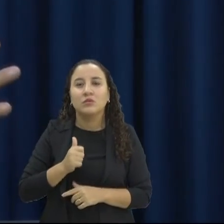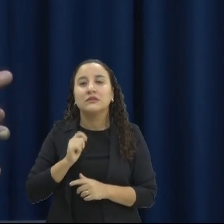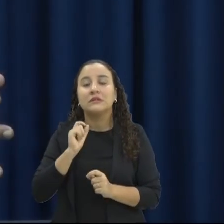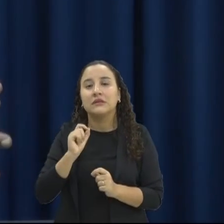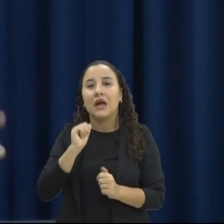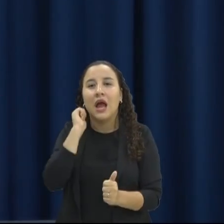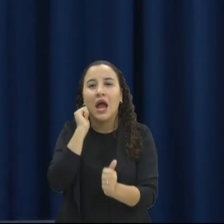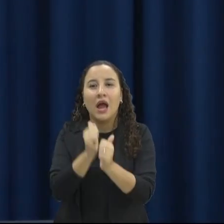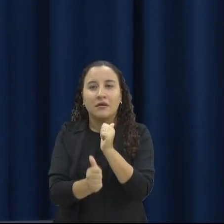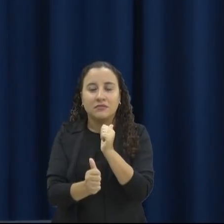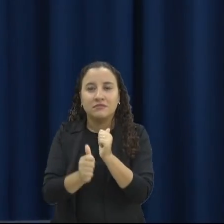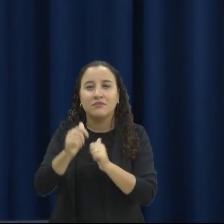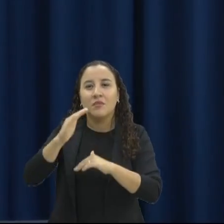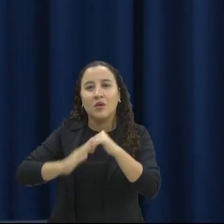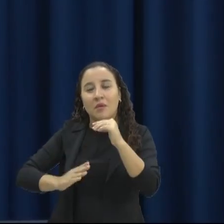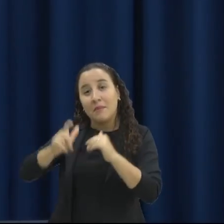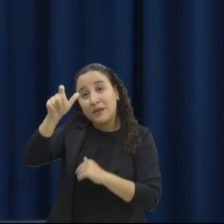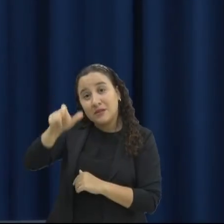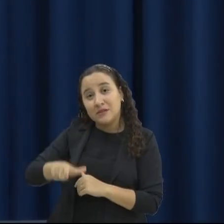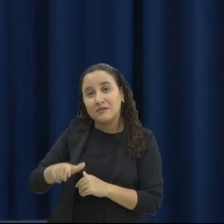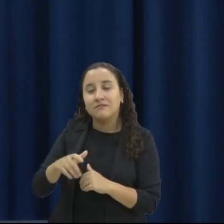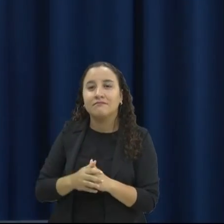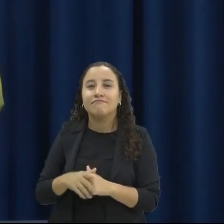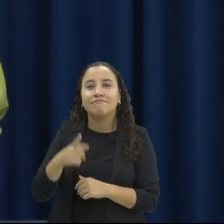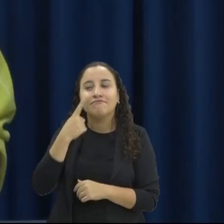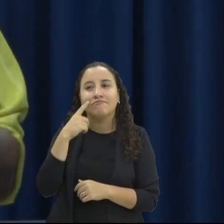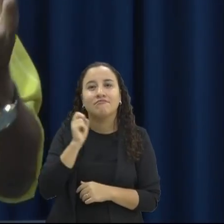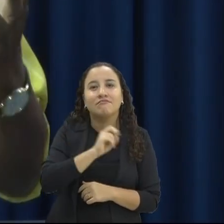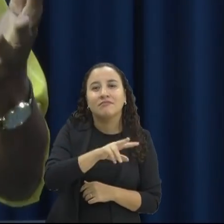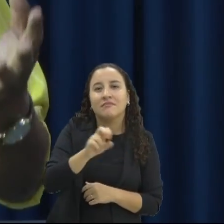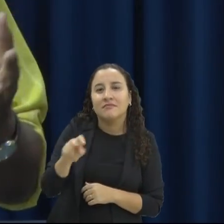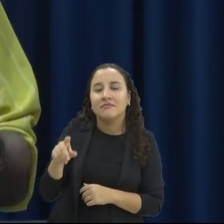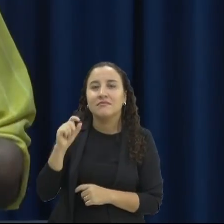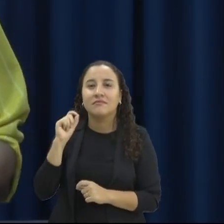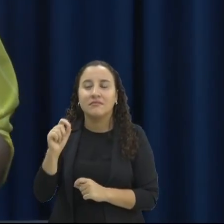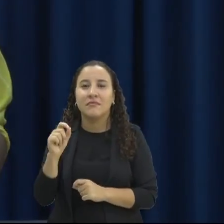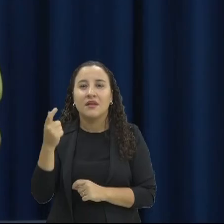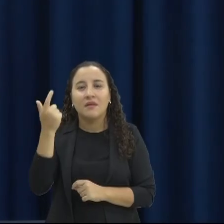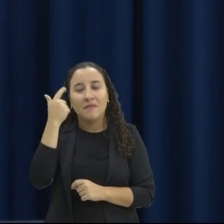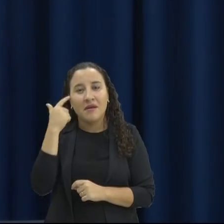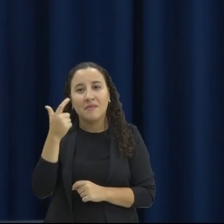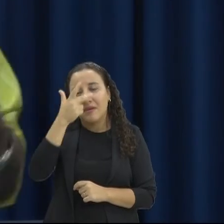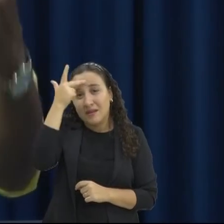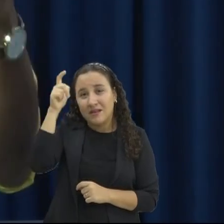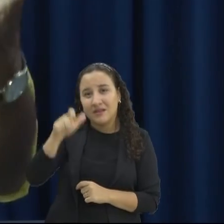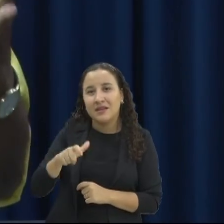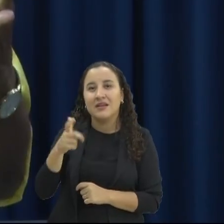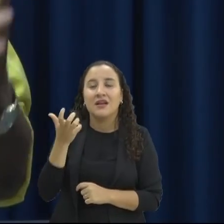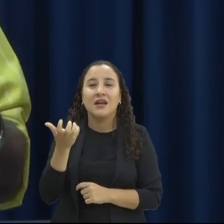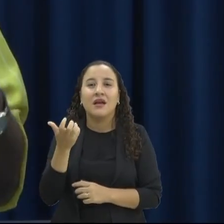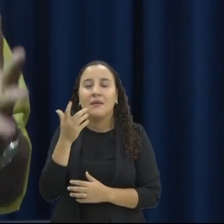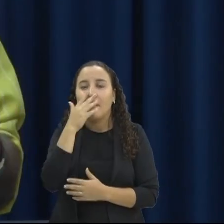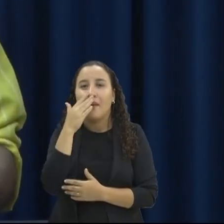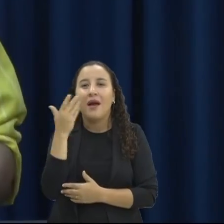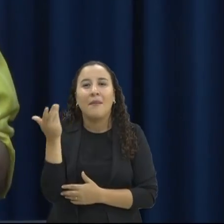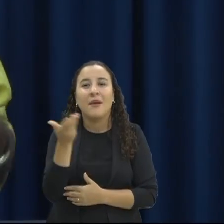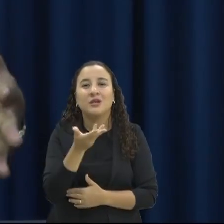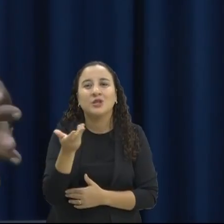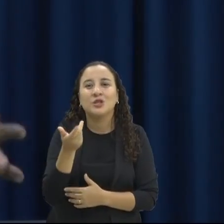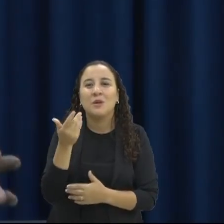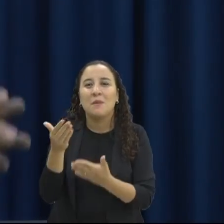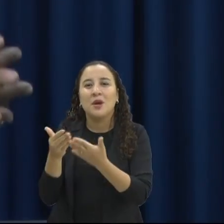A gente vê por aí, doutora Simone, a mendigagem das pessoas que querem representar o